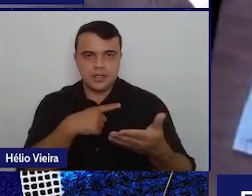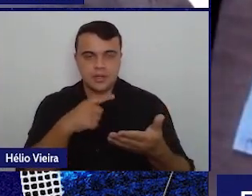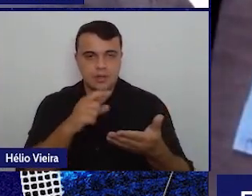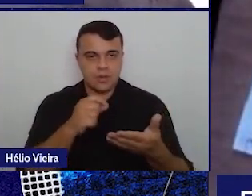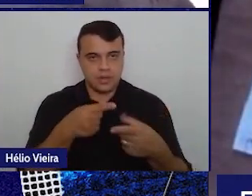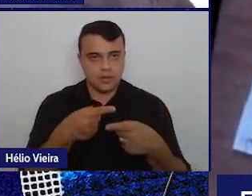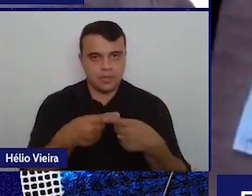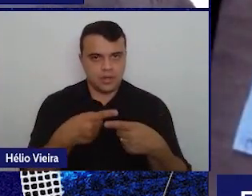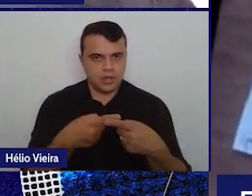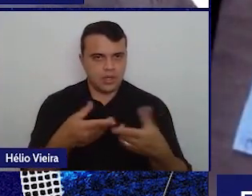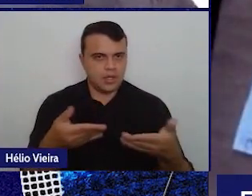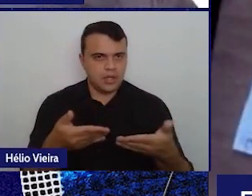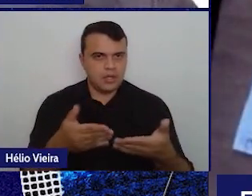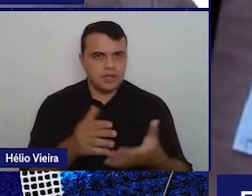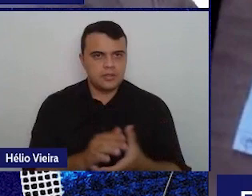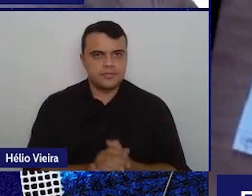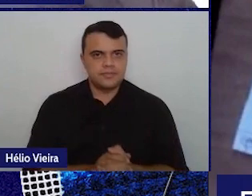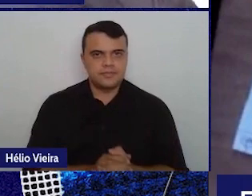esse